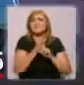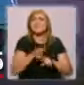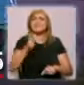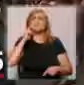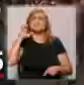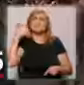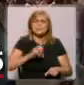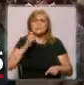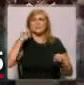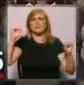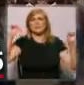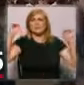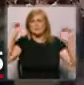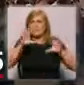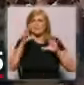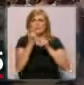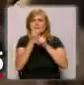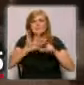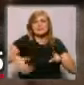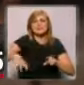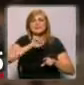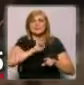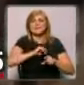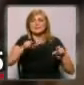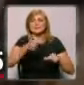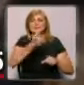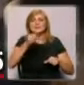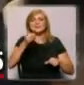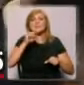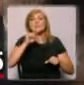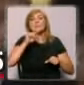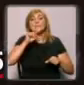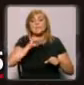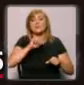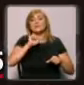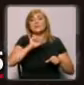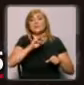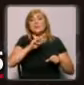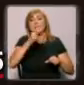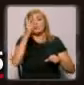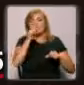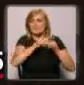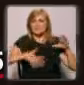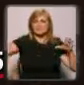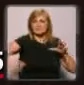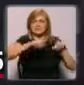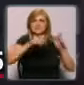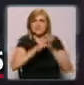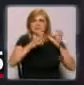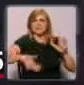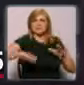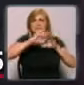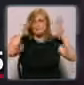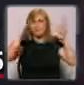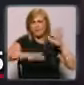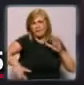por 50 mil metros quadrados que este ano ganharam novas dinâmicas, mais espaço e um palco num espelho de água. A feira é muito